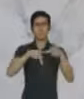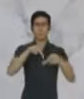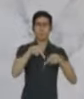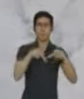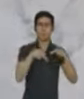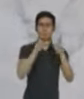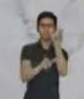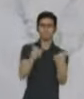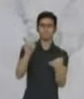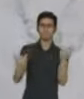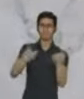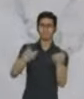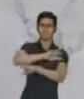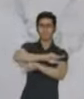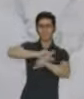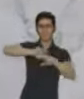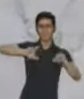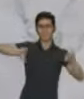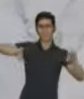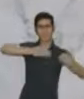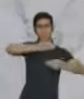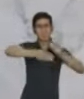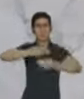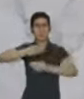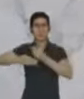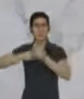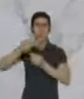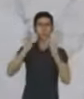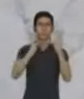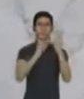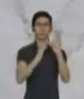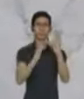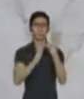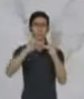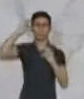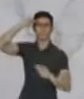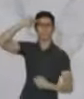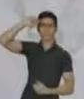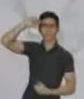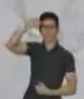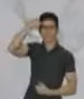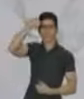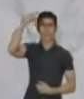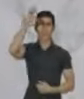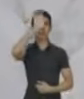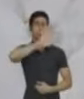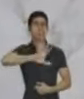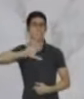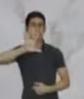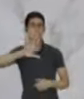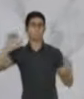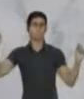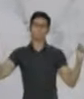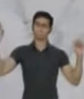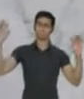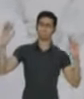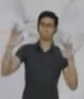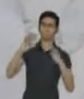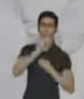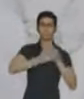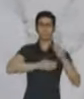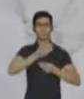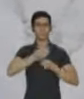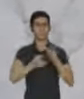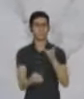afro o povo indígena os imigrantes europeus que vieram para construir esse imenso brasil e eu tenho